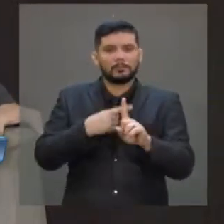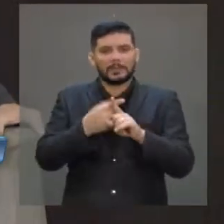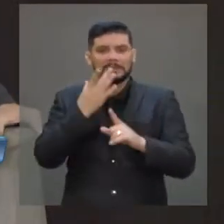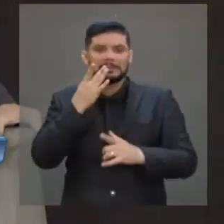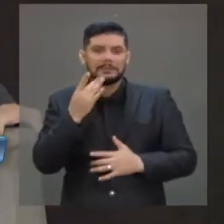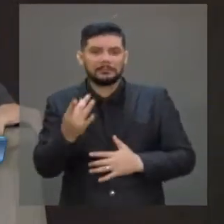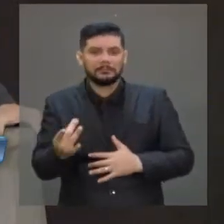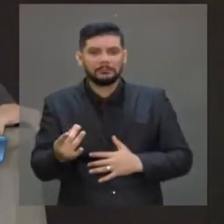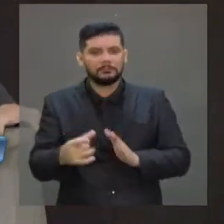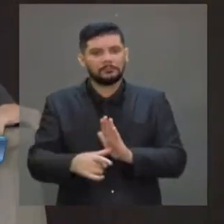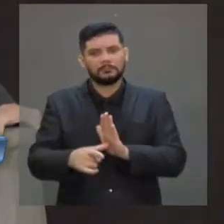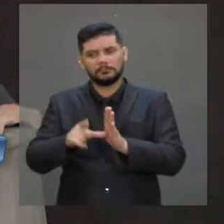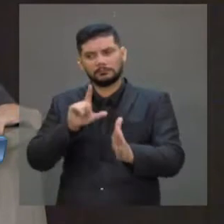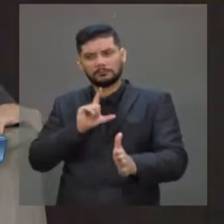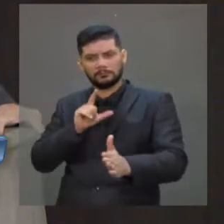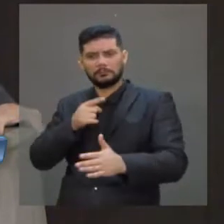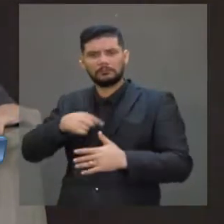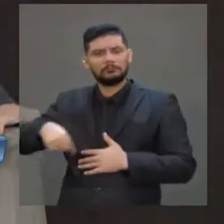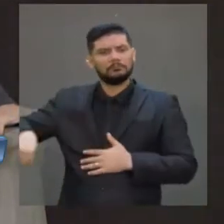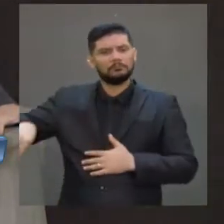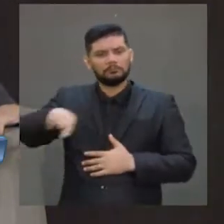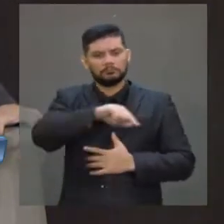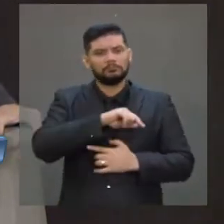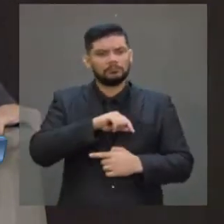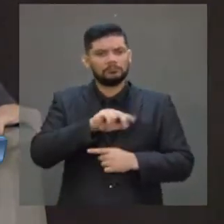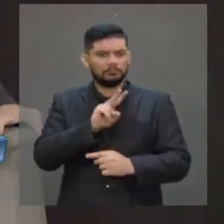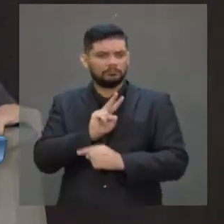antever para que nós não,